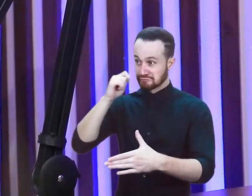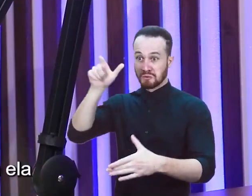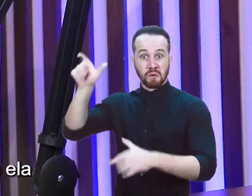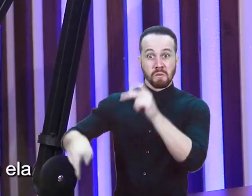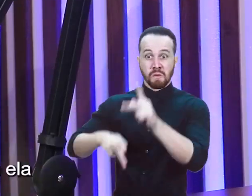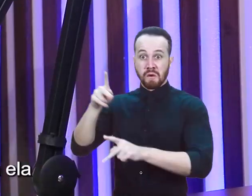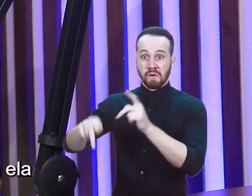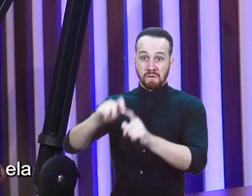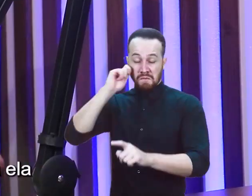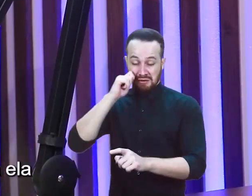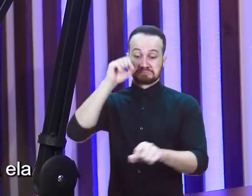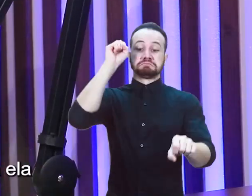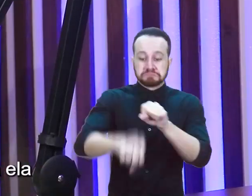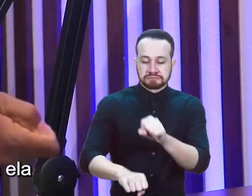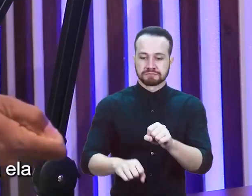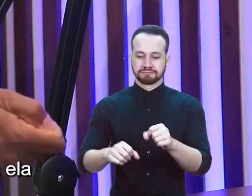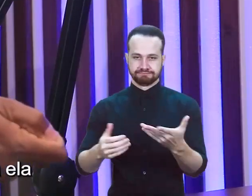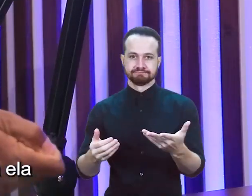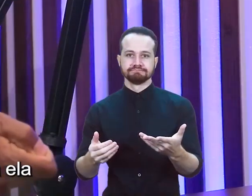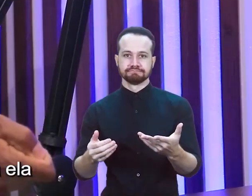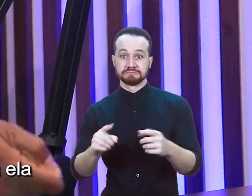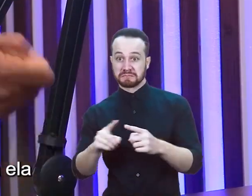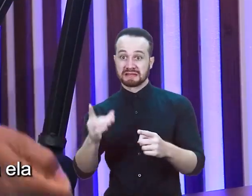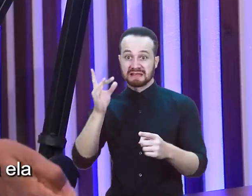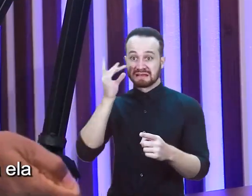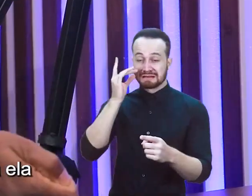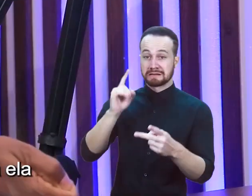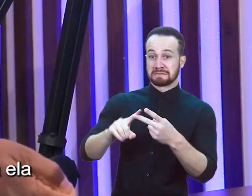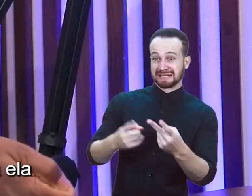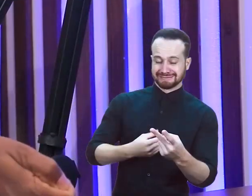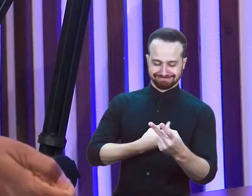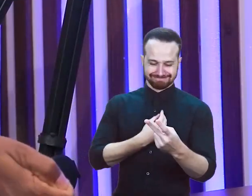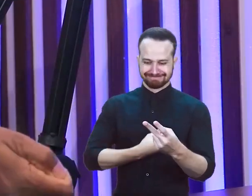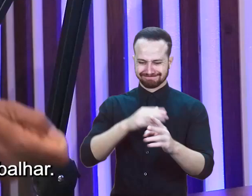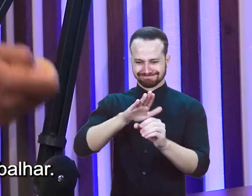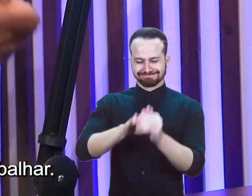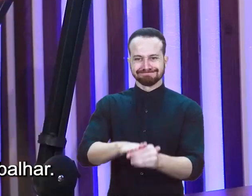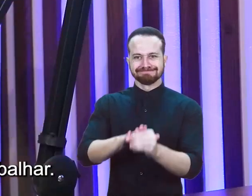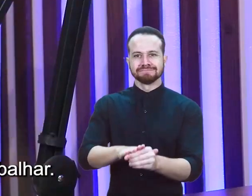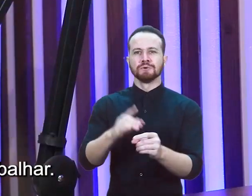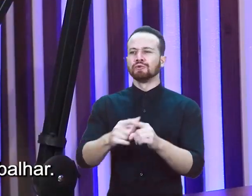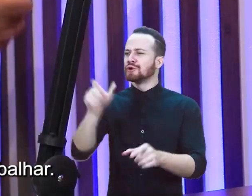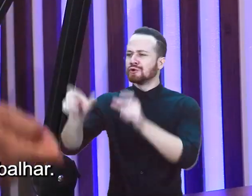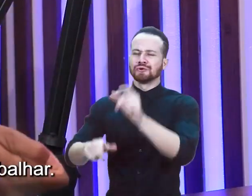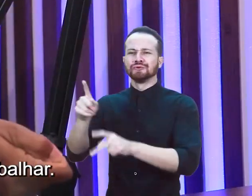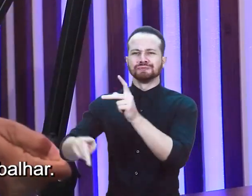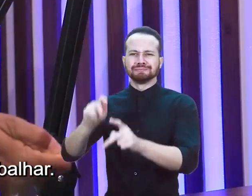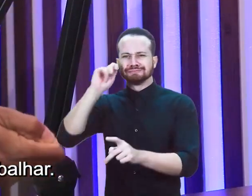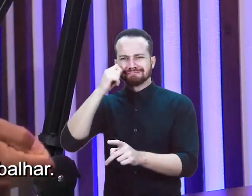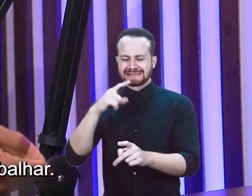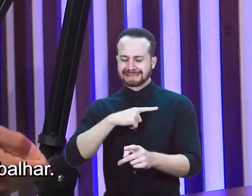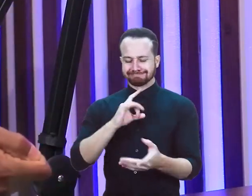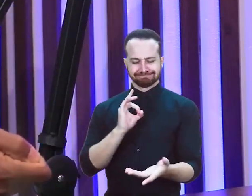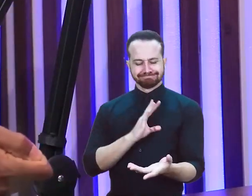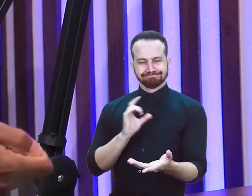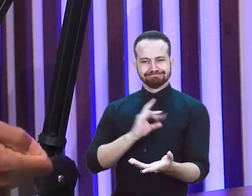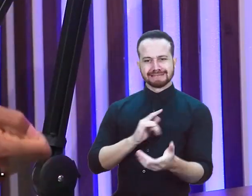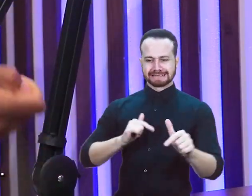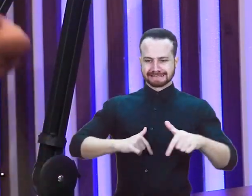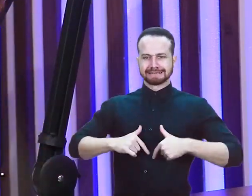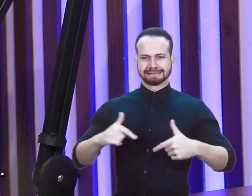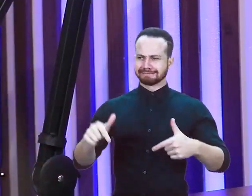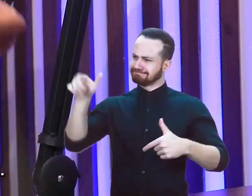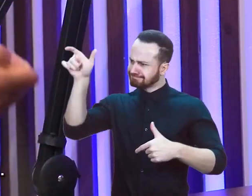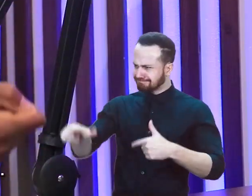mata. Se não mata fisicamente, mata simbolicamente, mas tira ela. Porque a branquitude tem medo de trabalhar.